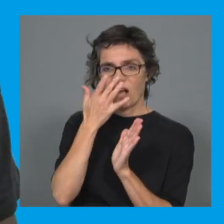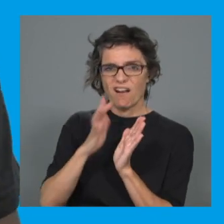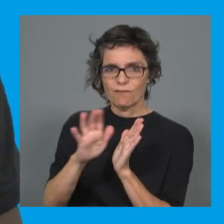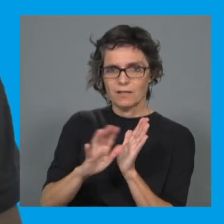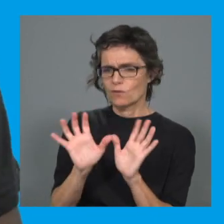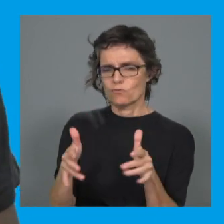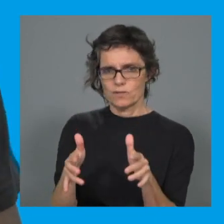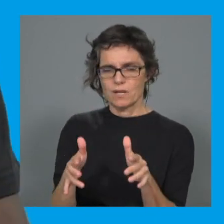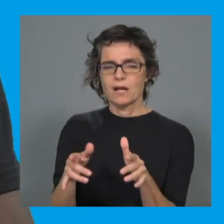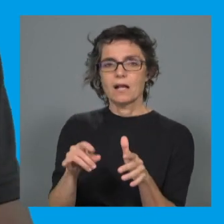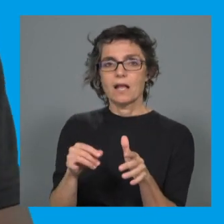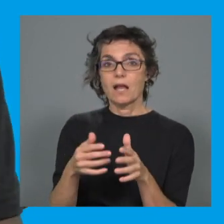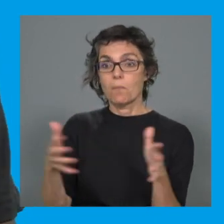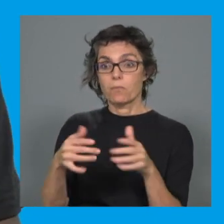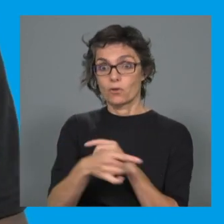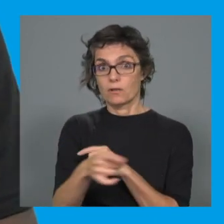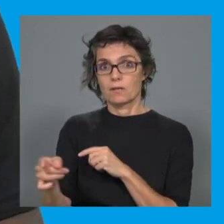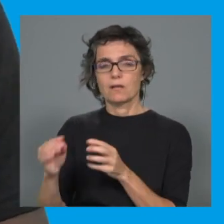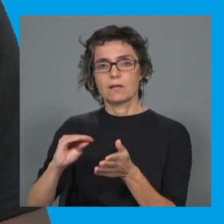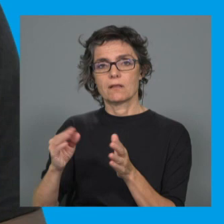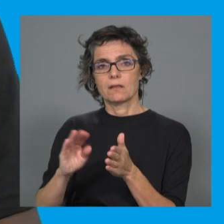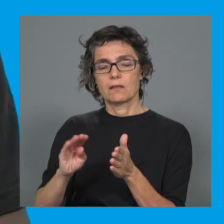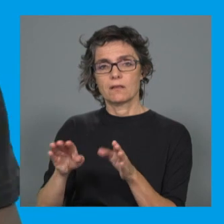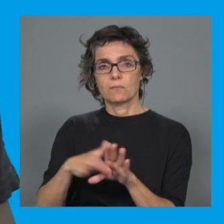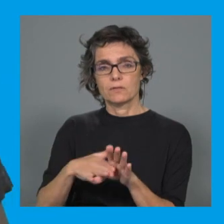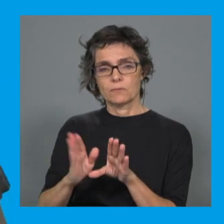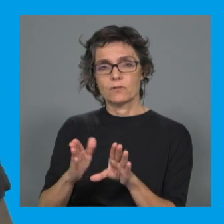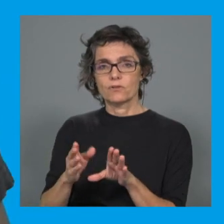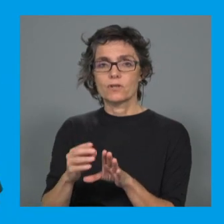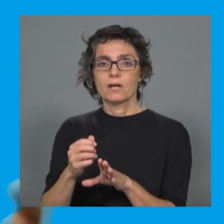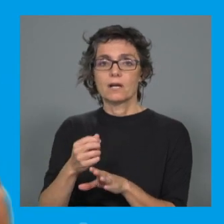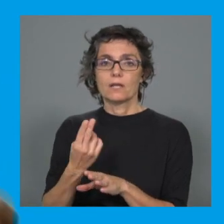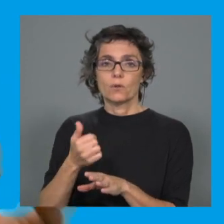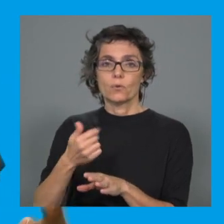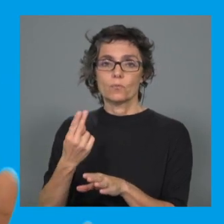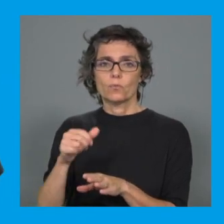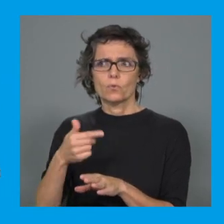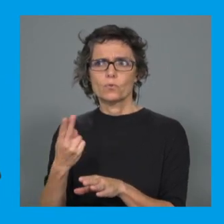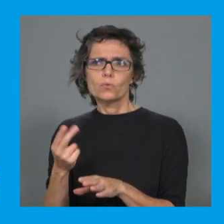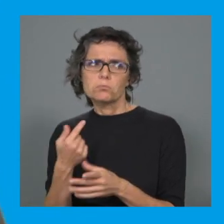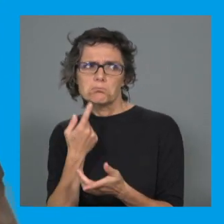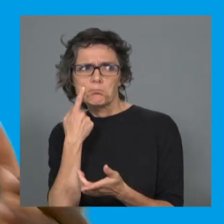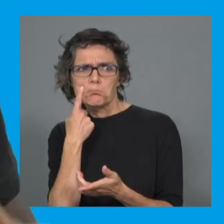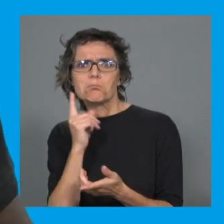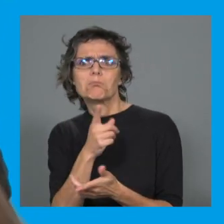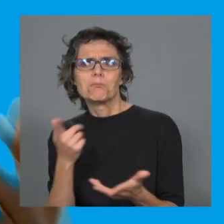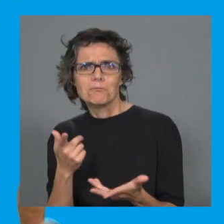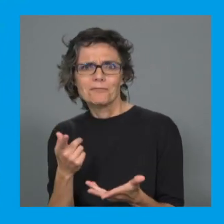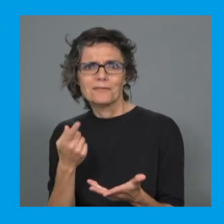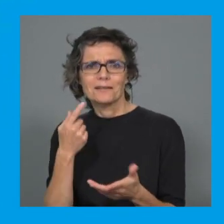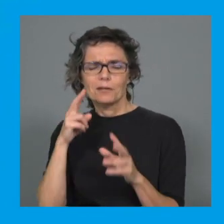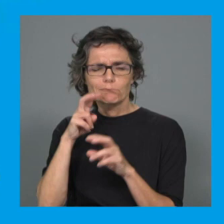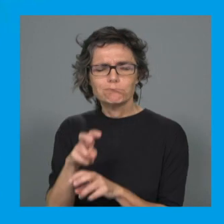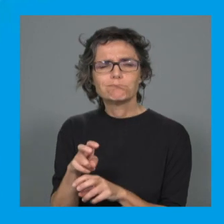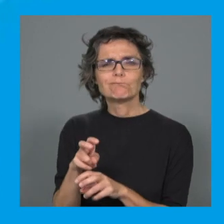geral. Muitos deles participavam na Academia Líderes Ubuntu. E fui ouvindo Ubuntu, o que é que será isto, e fui